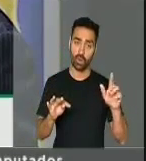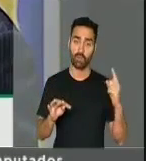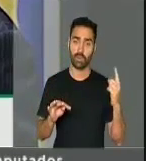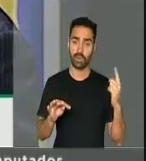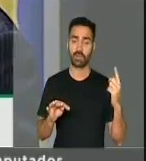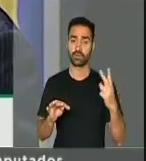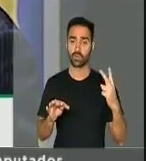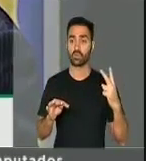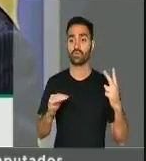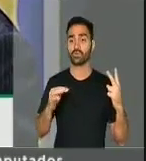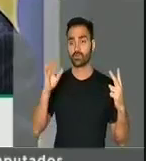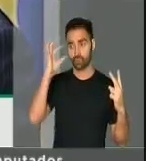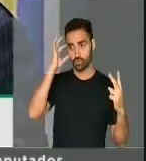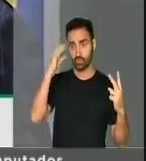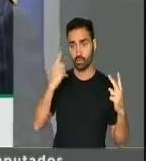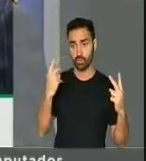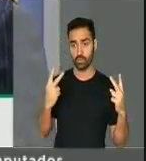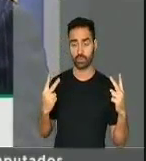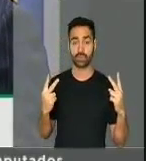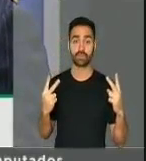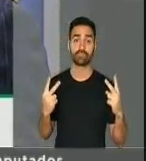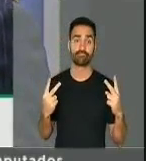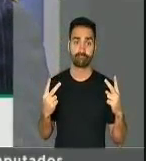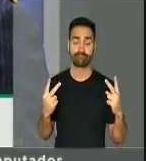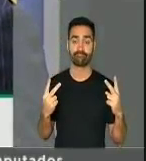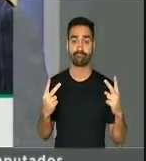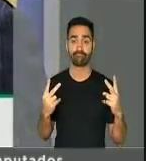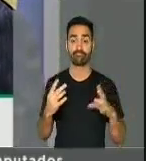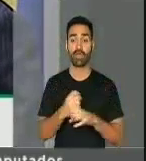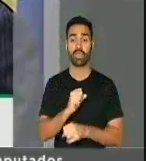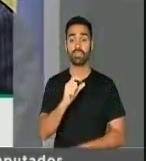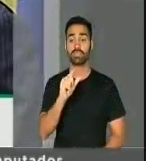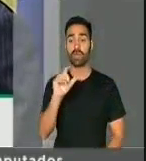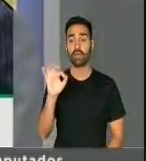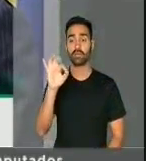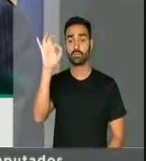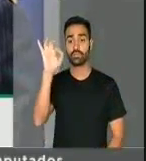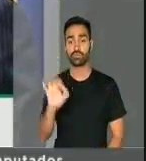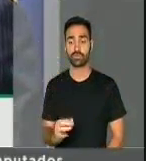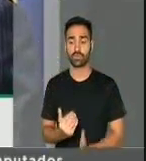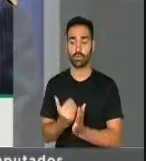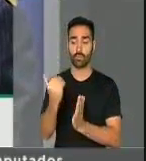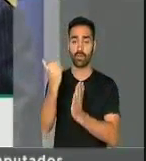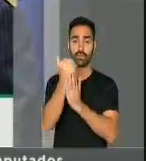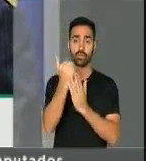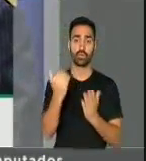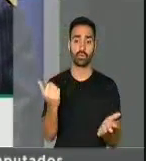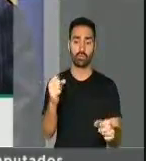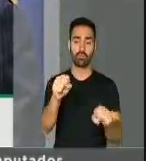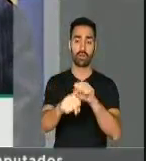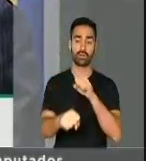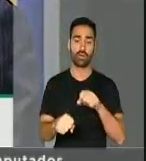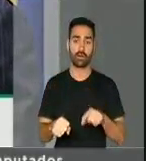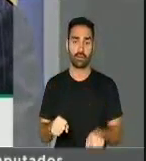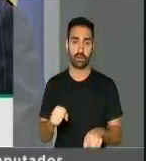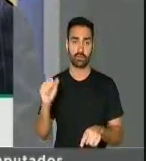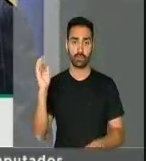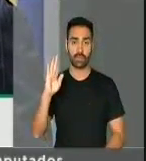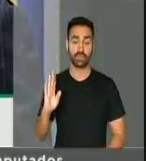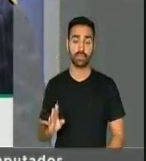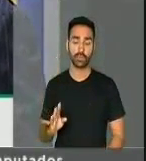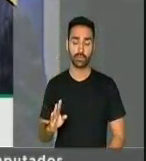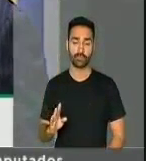2, Dilma 1, Dilma 2. 10% de aumento nos homicídios do